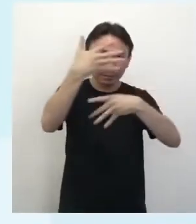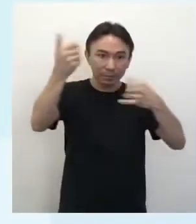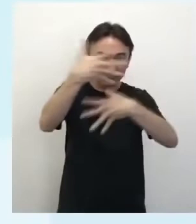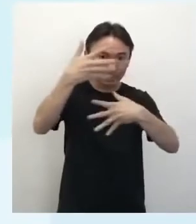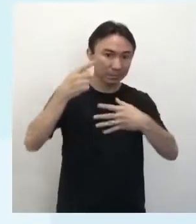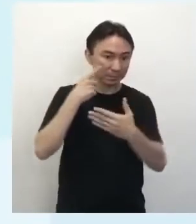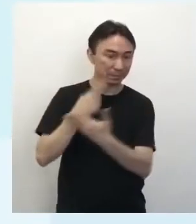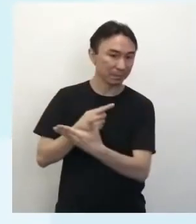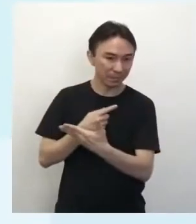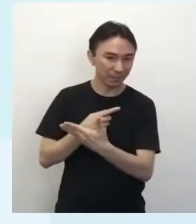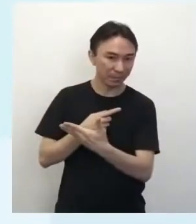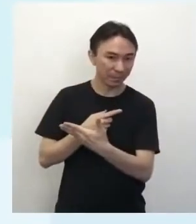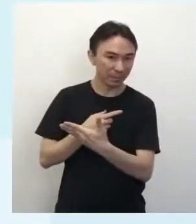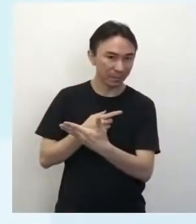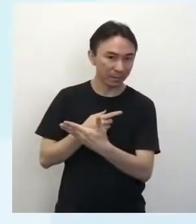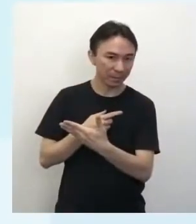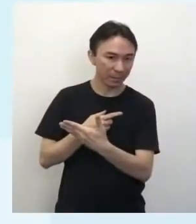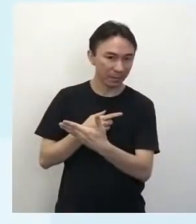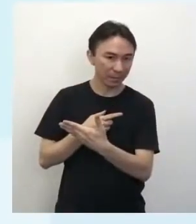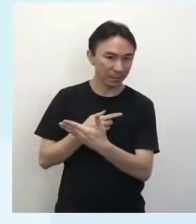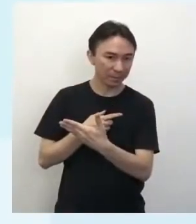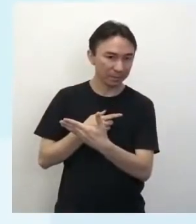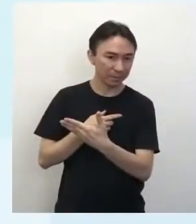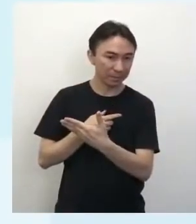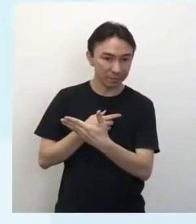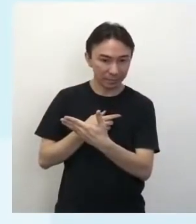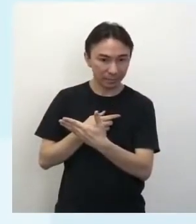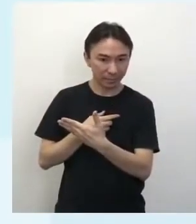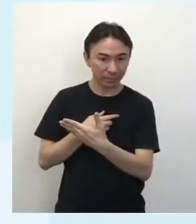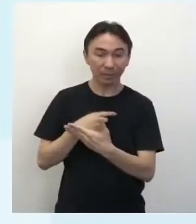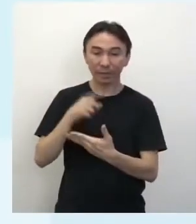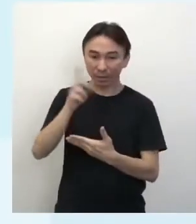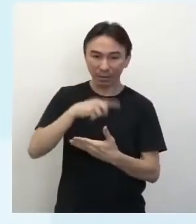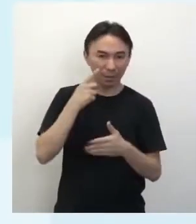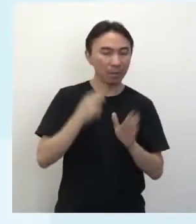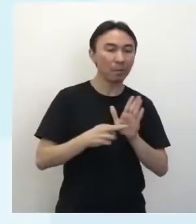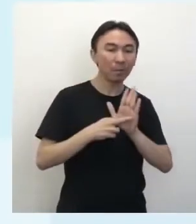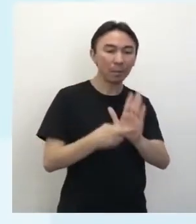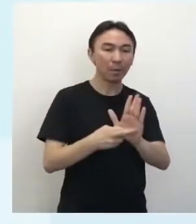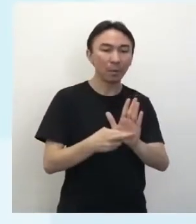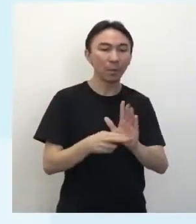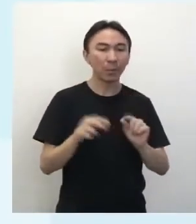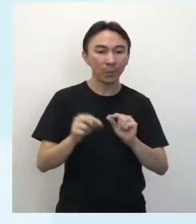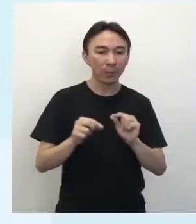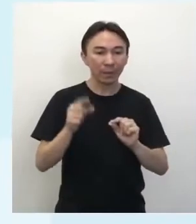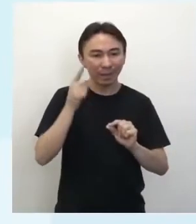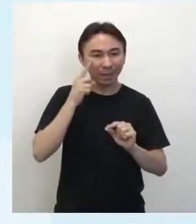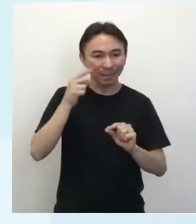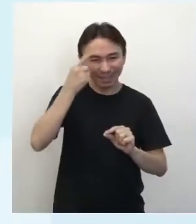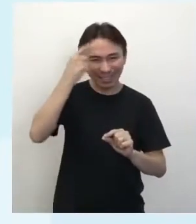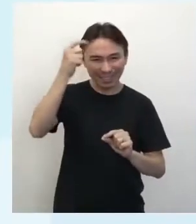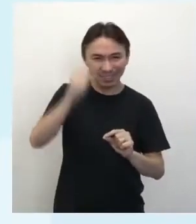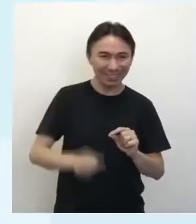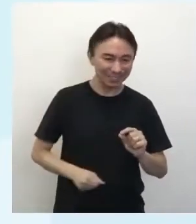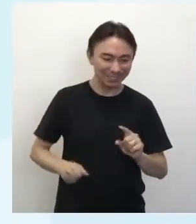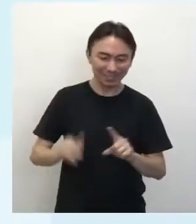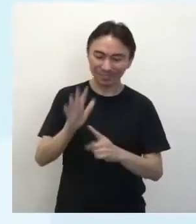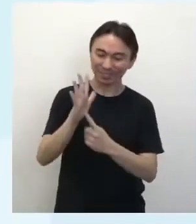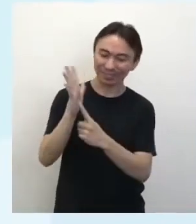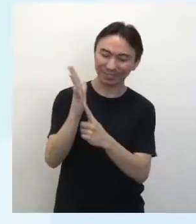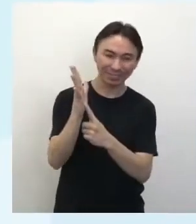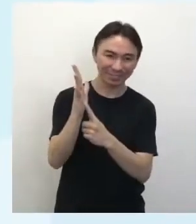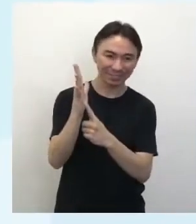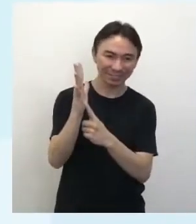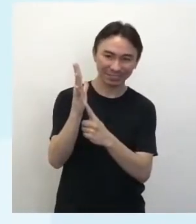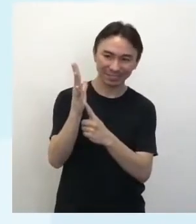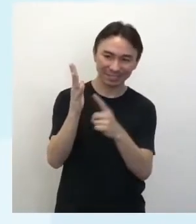pré-sináptico, né? Então, essa parte aqui está representando a pontinha de uma daquelas ramificações, tá